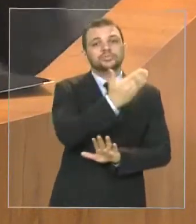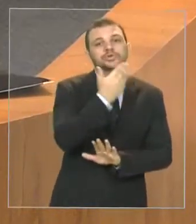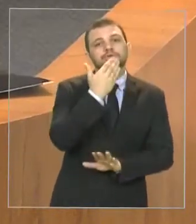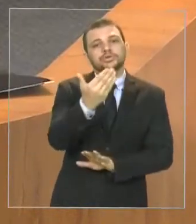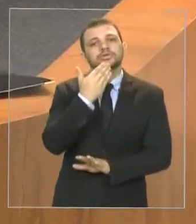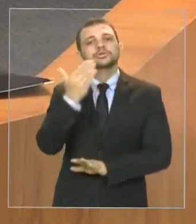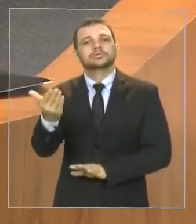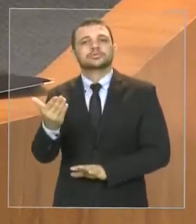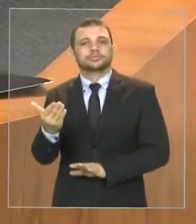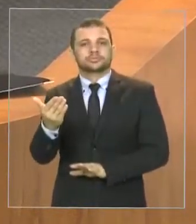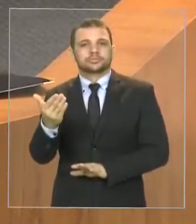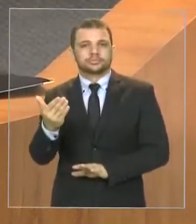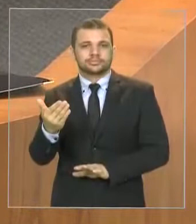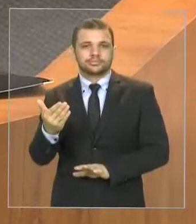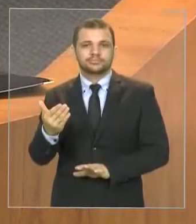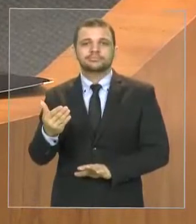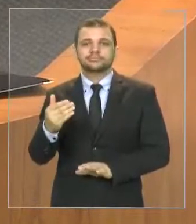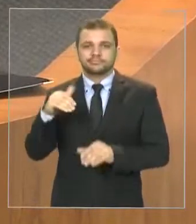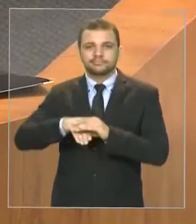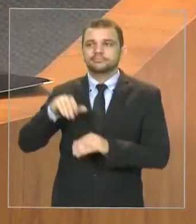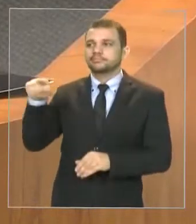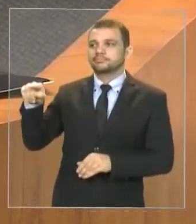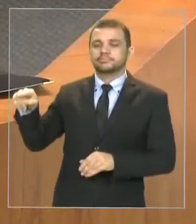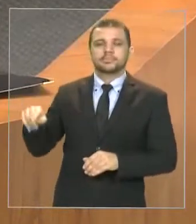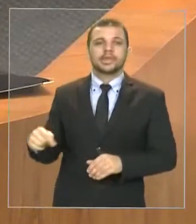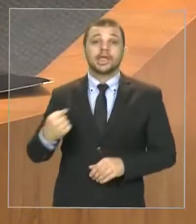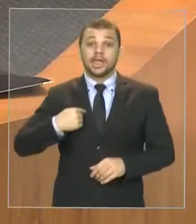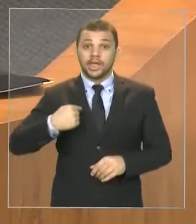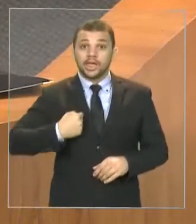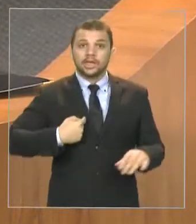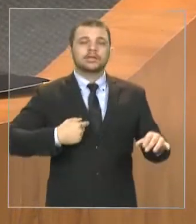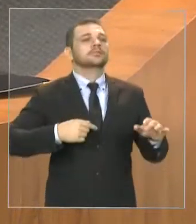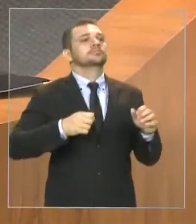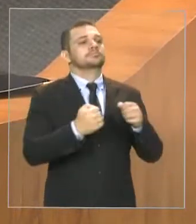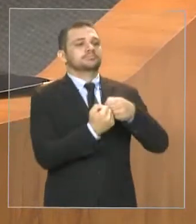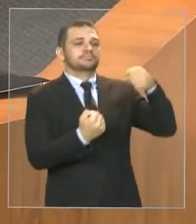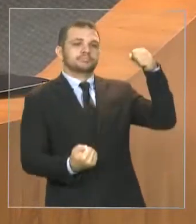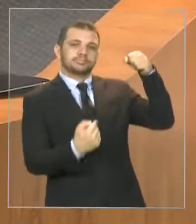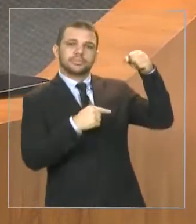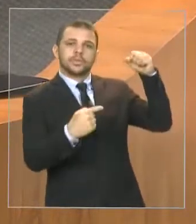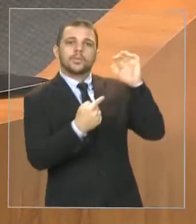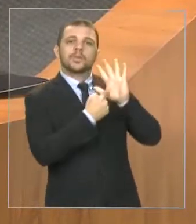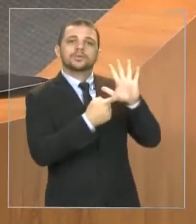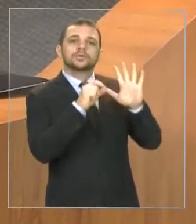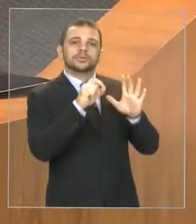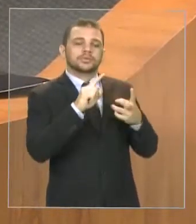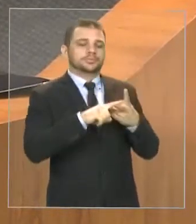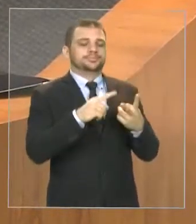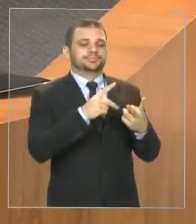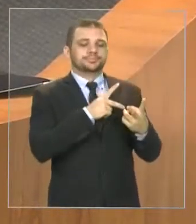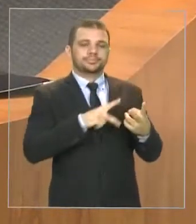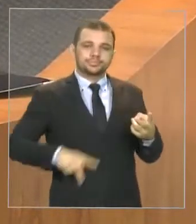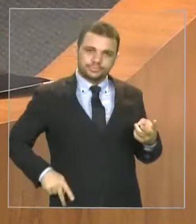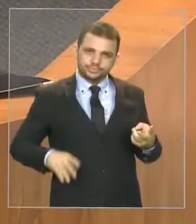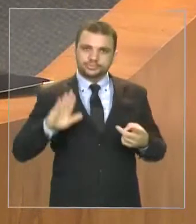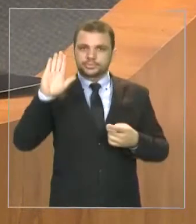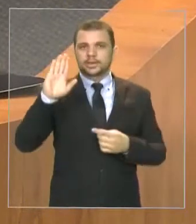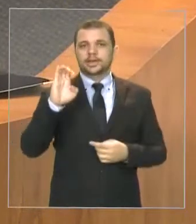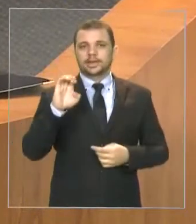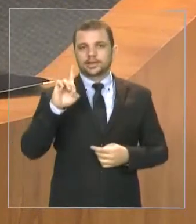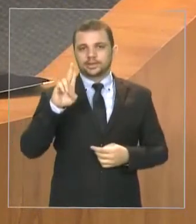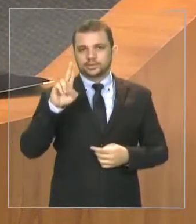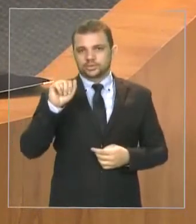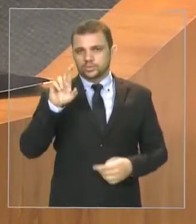Eduardo Campos, da vice-presidente Marina, do governador Flávio Dino, do